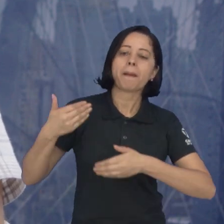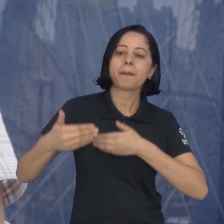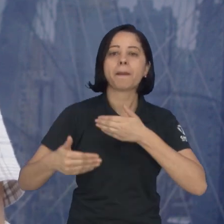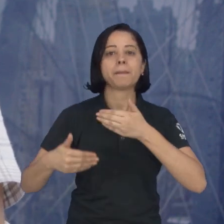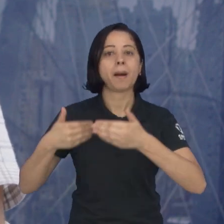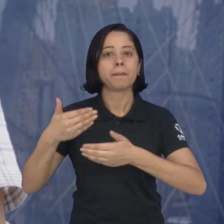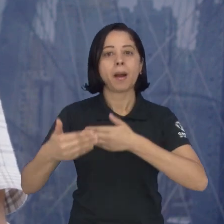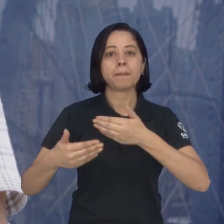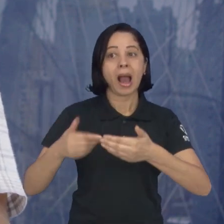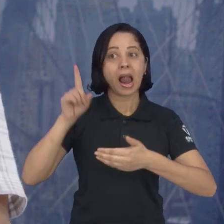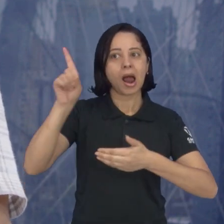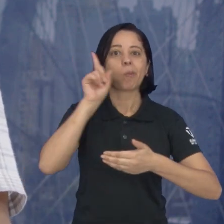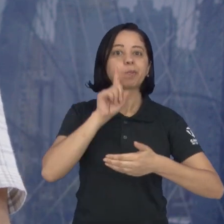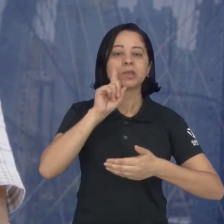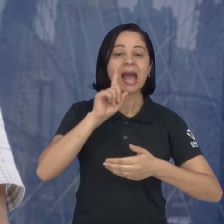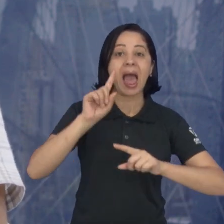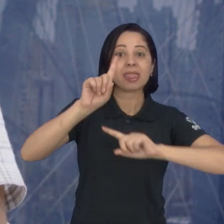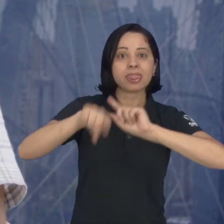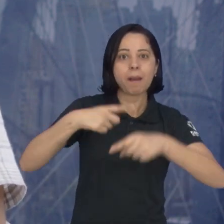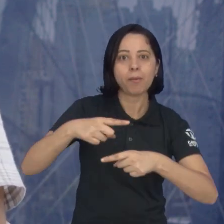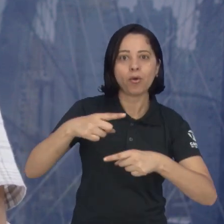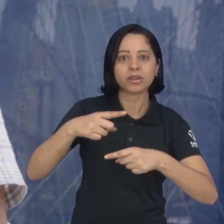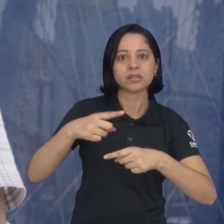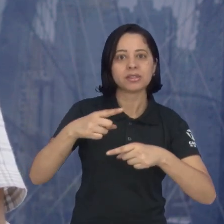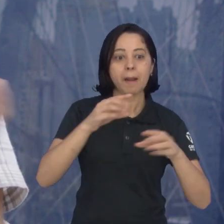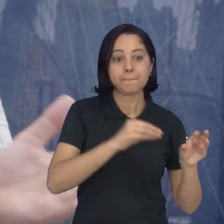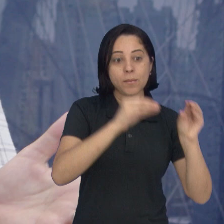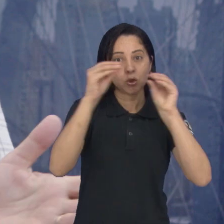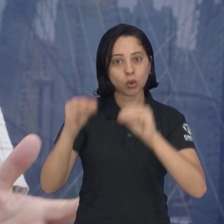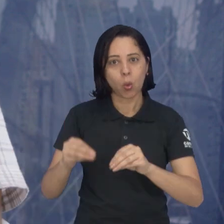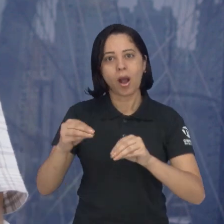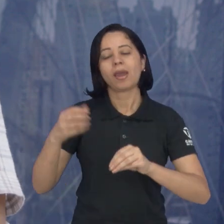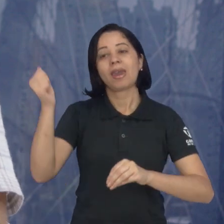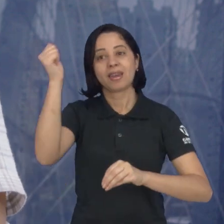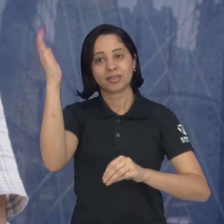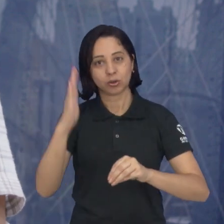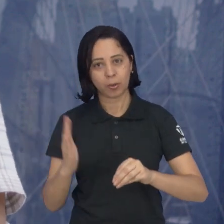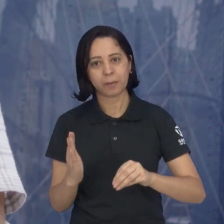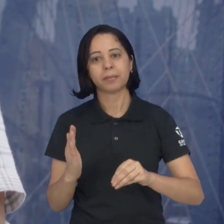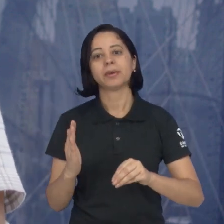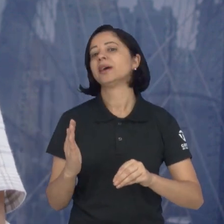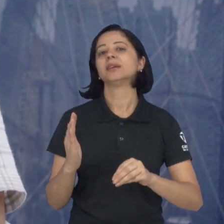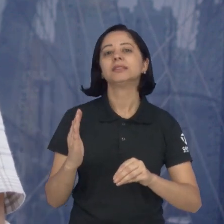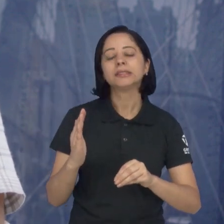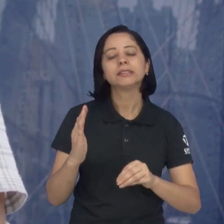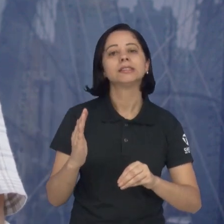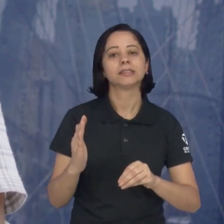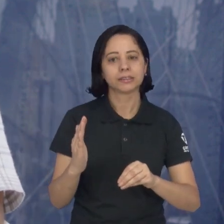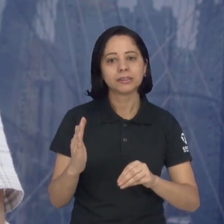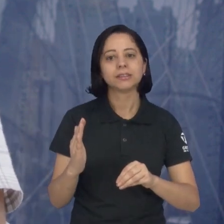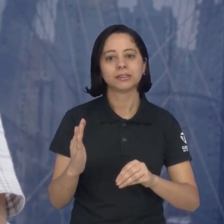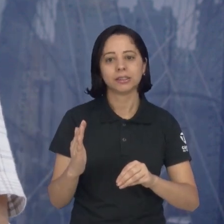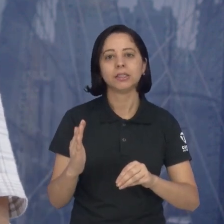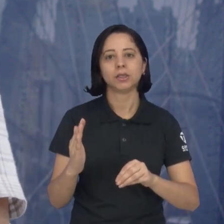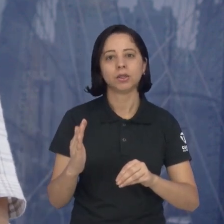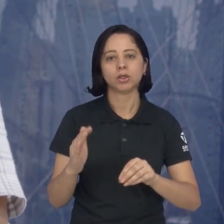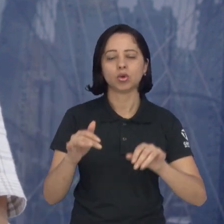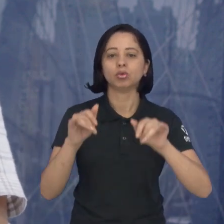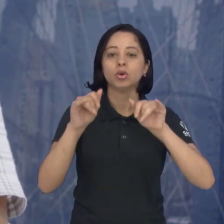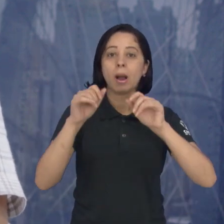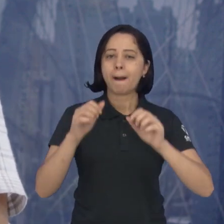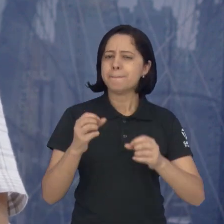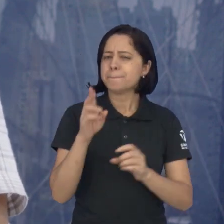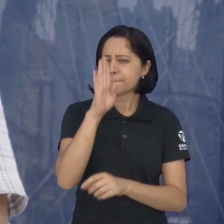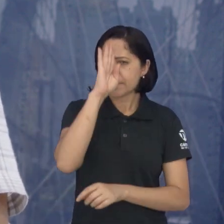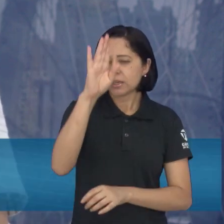do Consumo, depois virou a semana, veio para o Brasil, há uns 10 anos atrás começa a pegar impulso, principalmente na